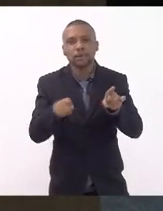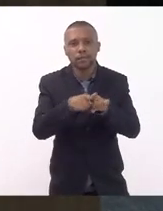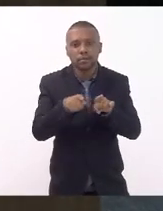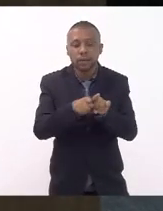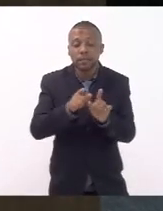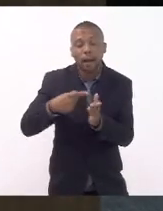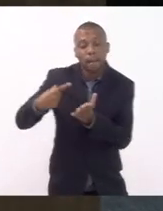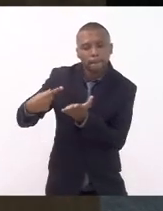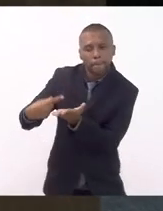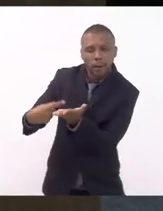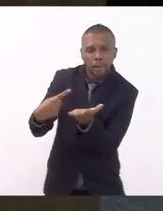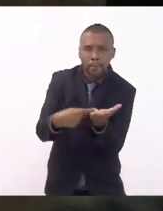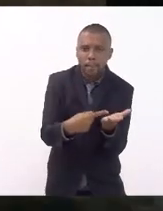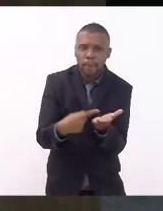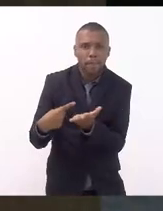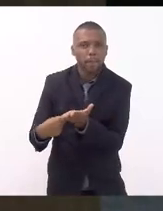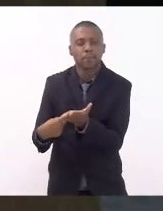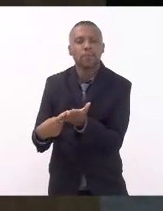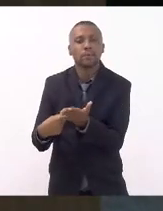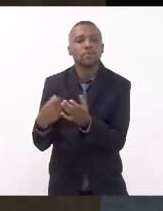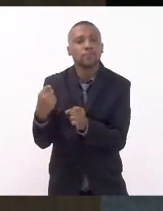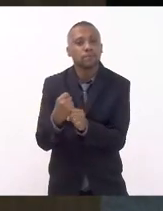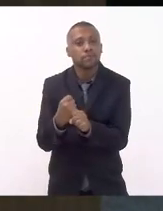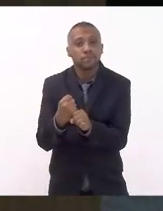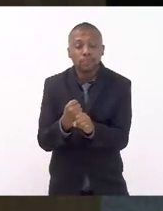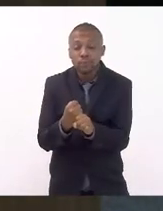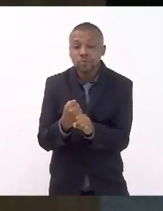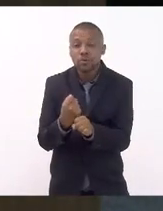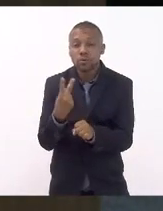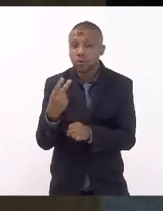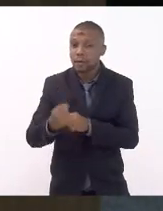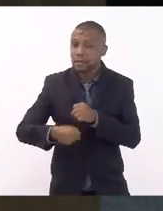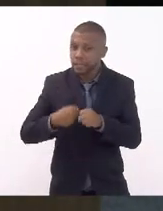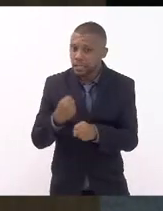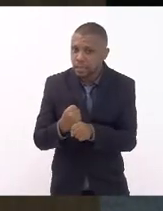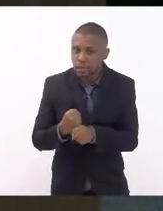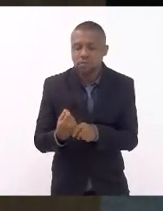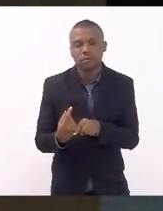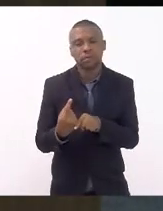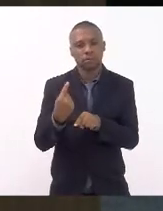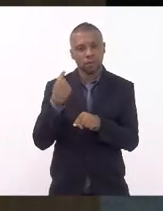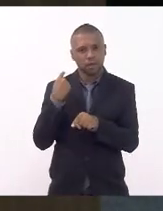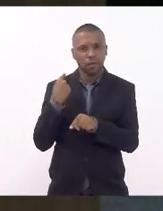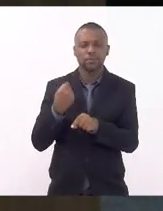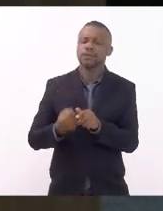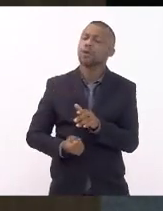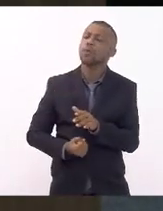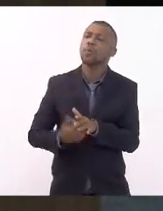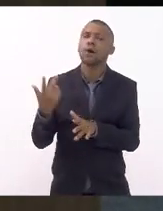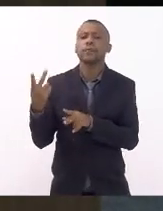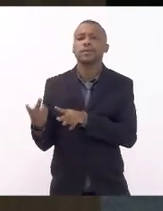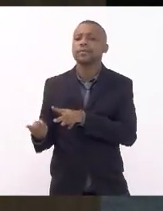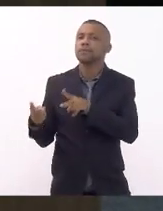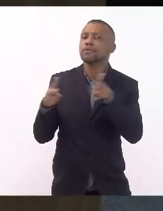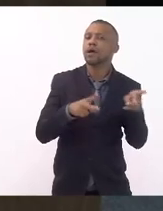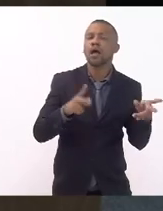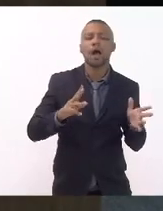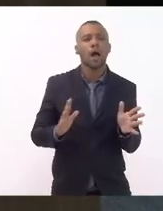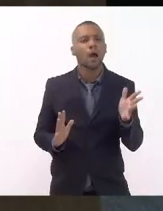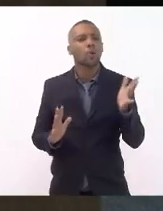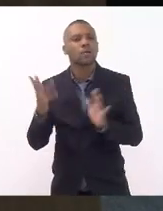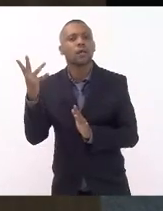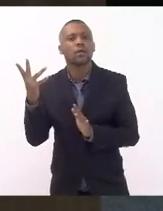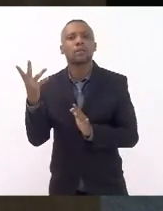conveniência? Nos últimos 24 meses, quantas transferências ocorreram para